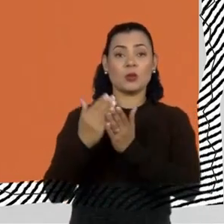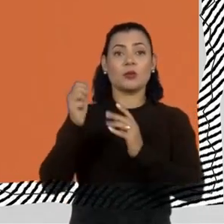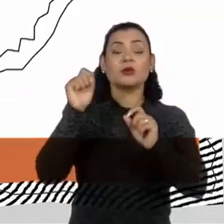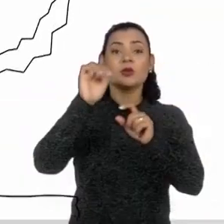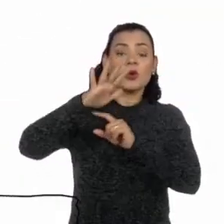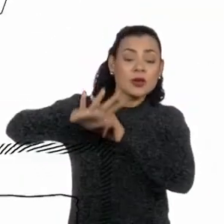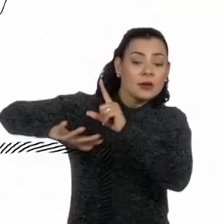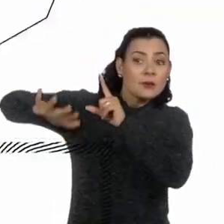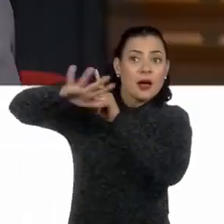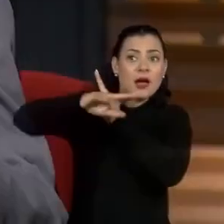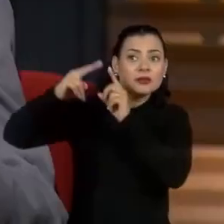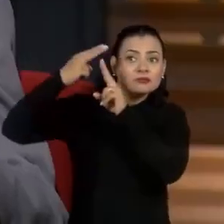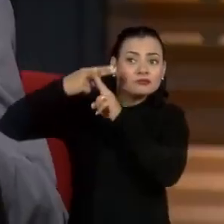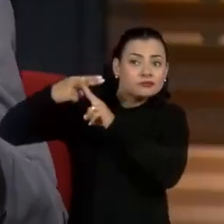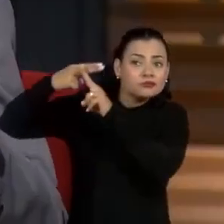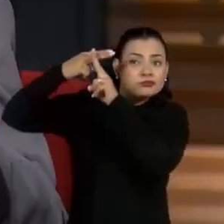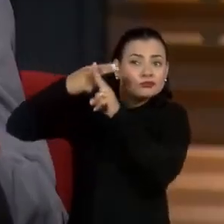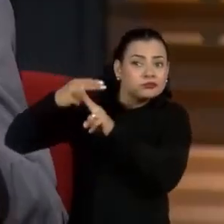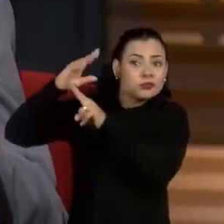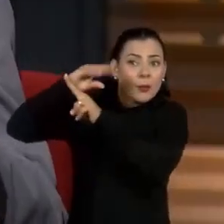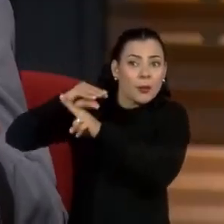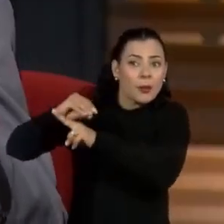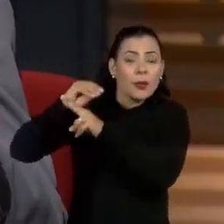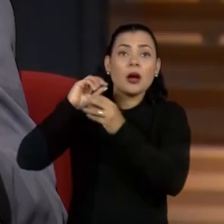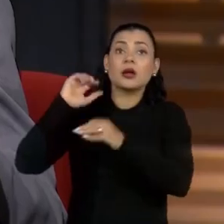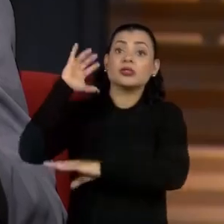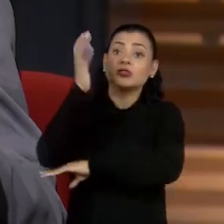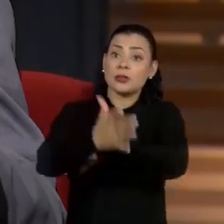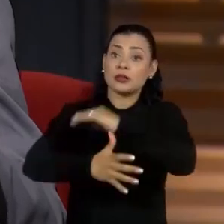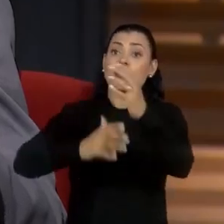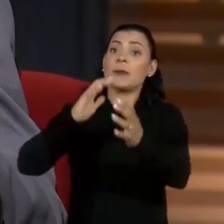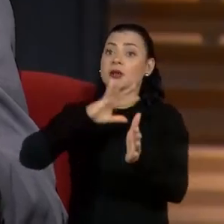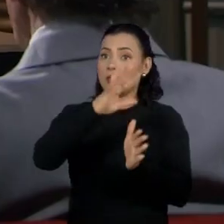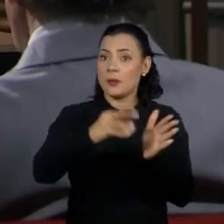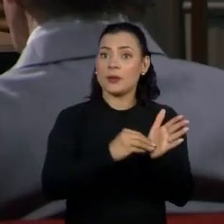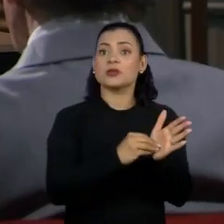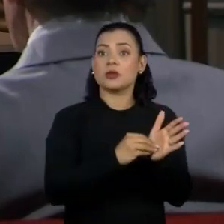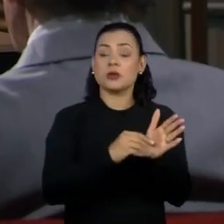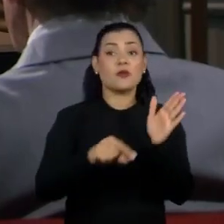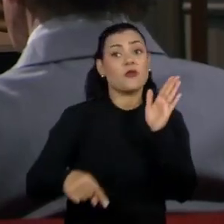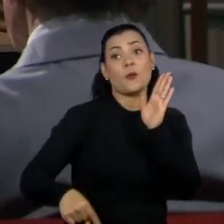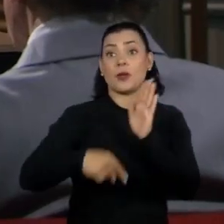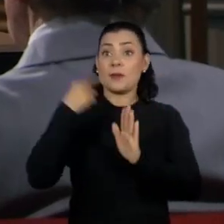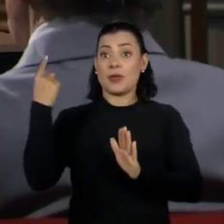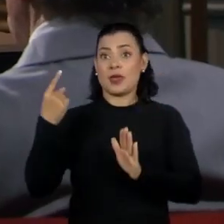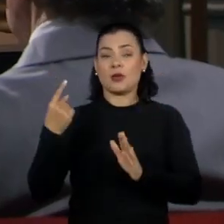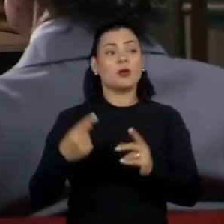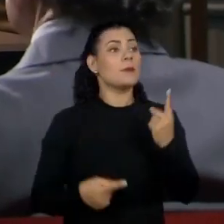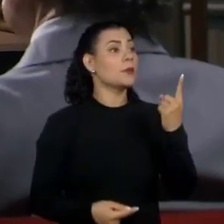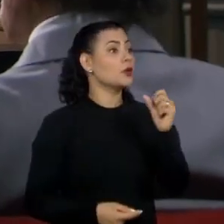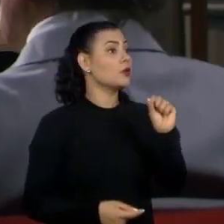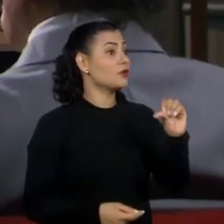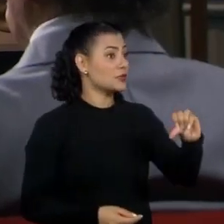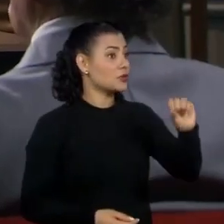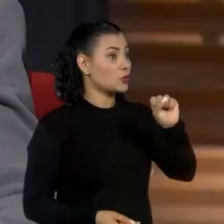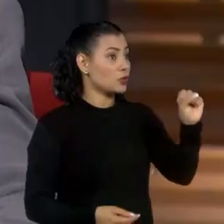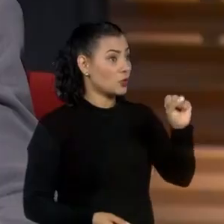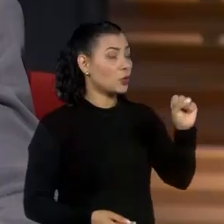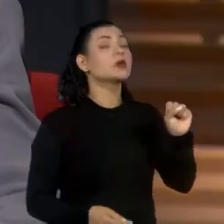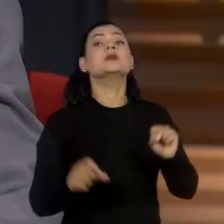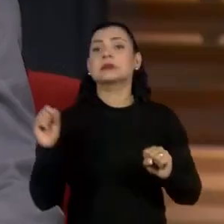satélite para fazer monitoramento de todo o desmatamento da Amazônia foi Pioneiro no mundo desde 88